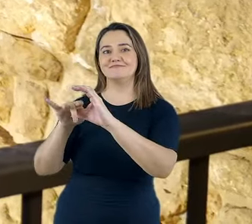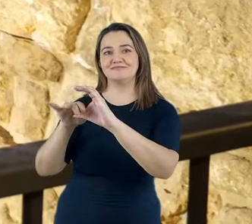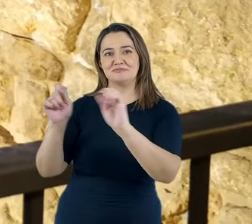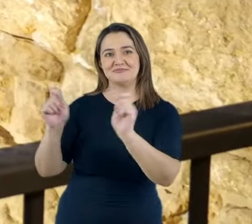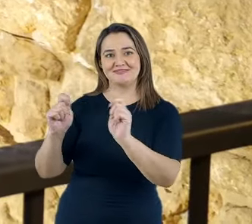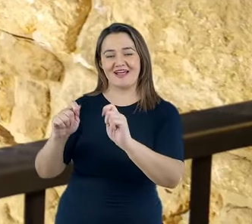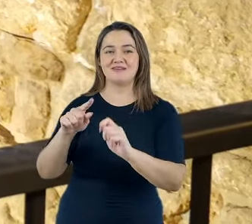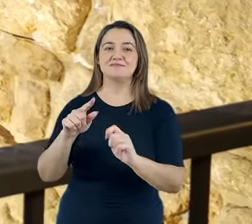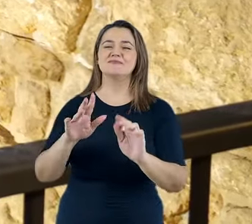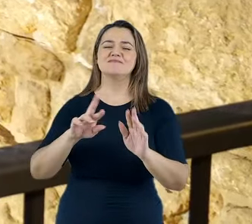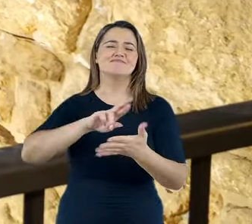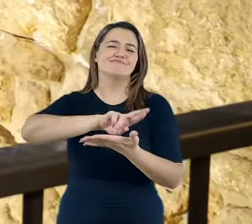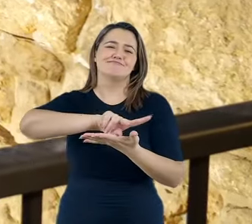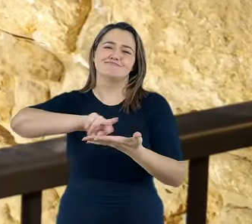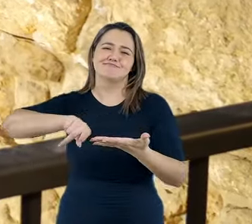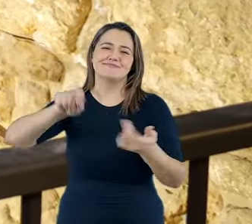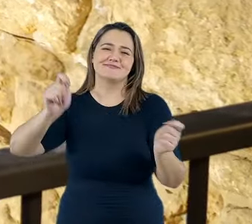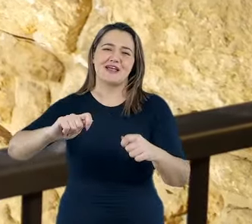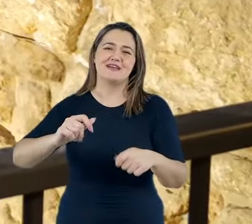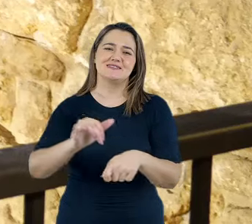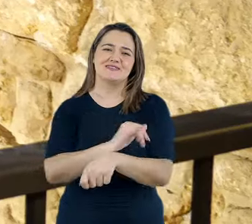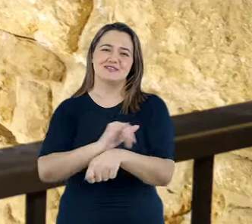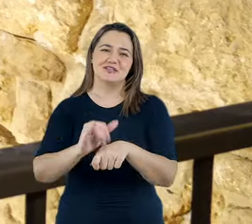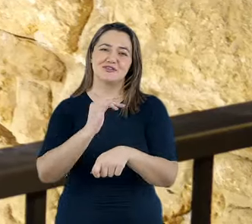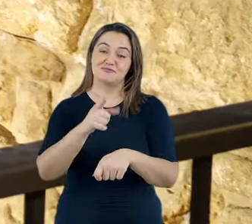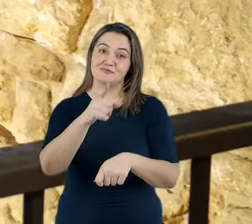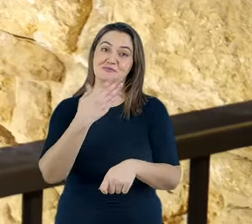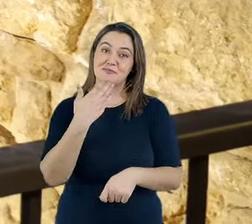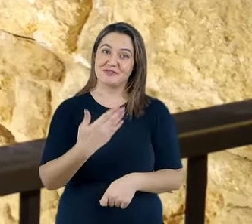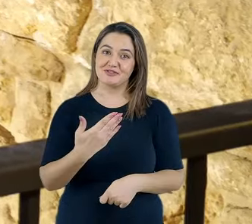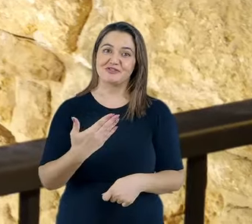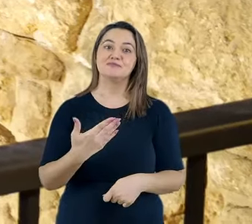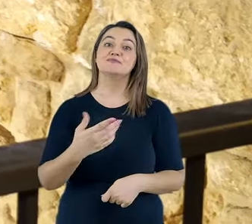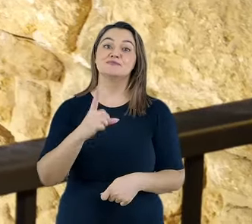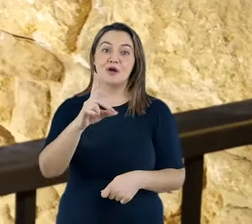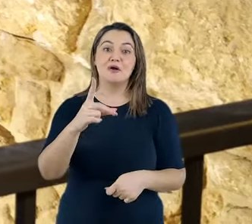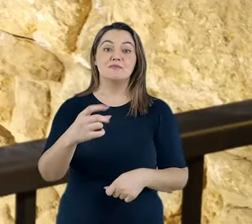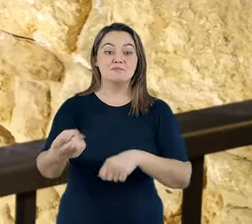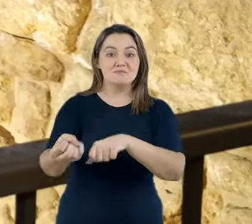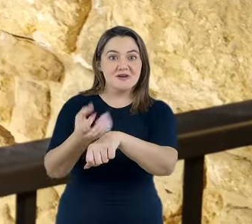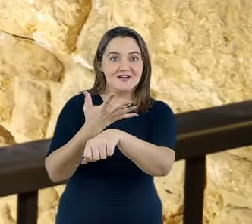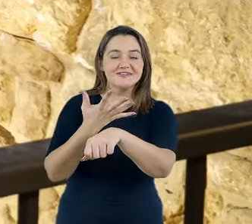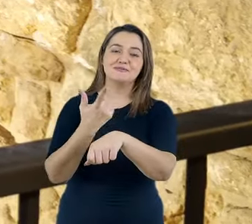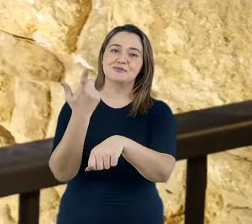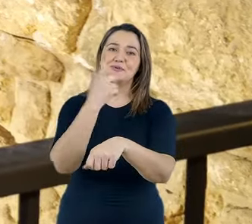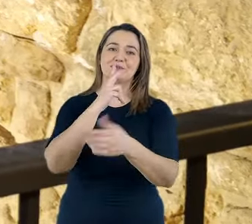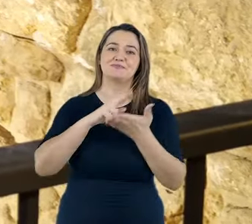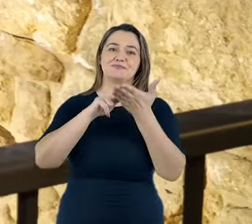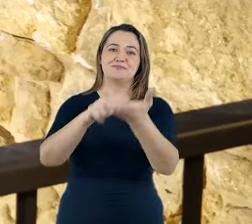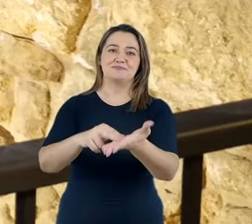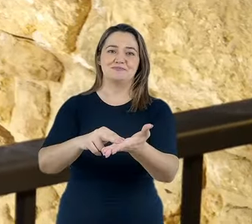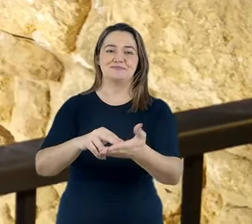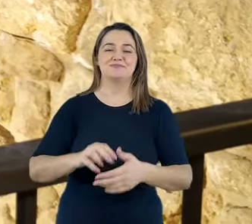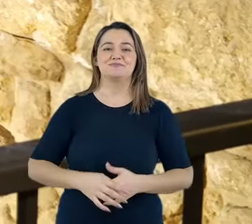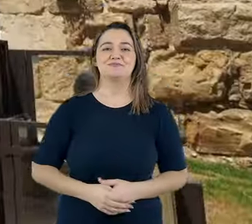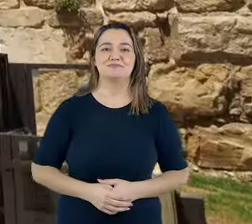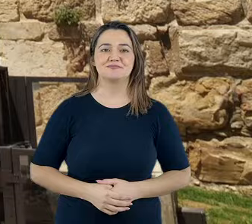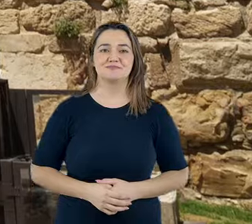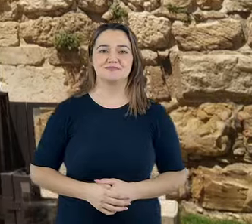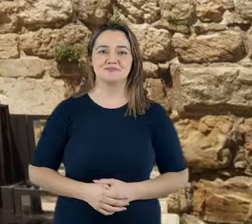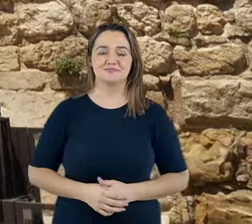Code que aparece aí. Enfim, há muitos caminhos, há muitos meios. Mande a sua mensagem para a gente, nós queremos mandar um presente para